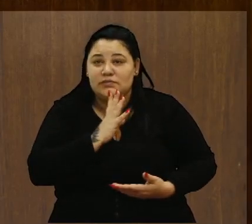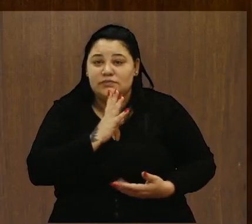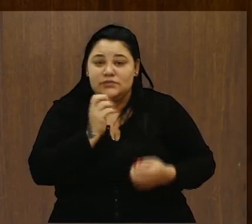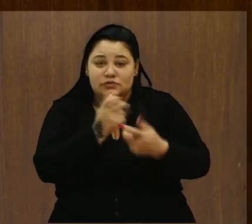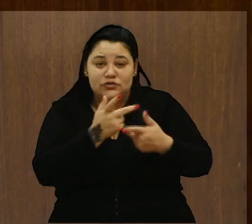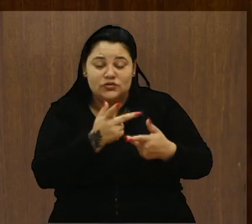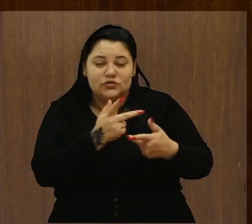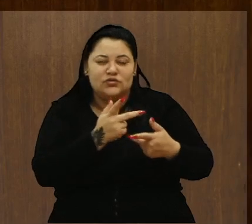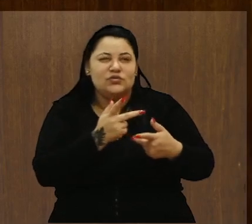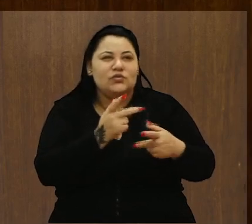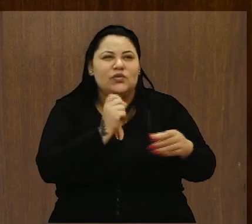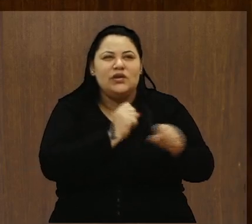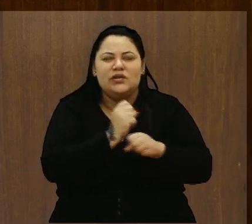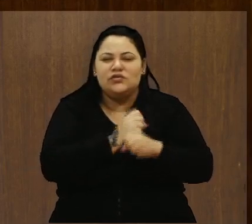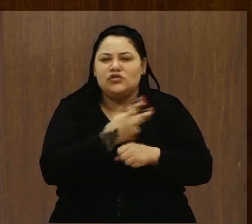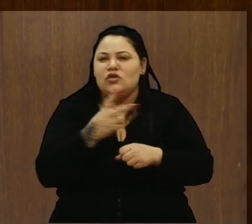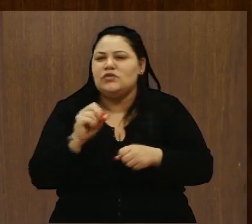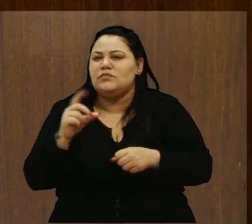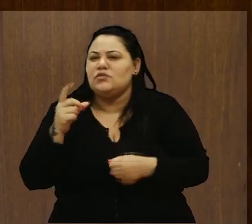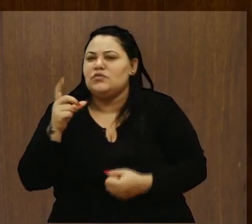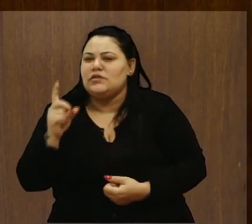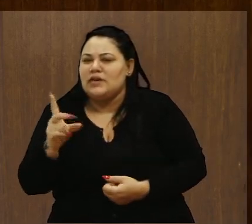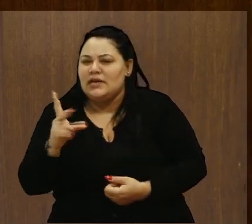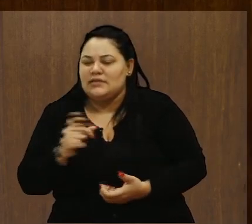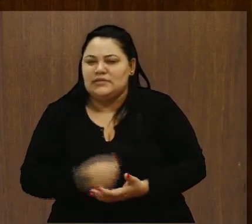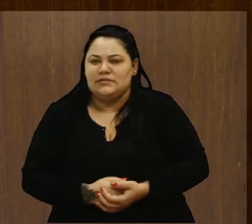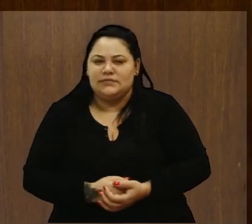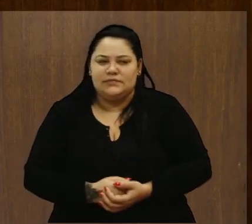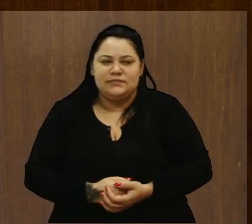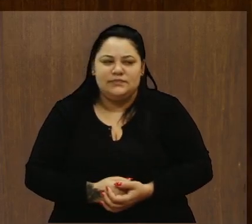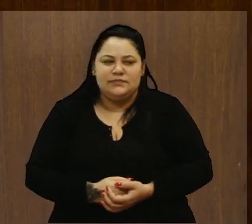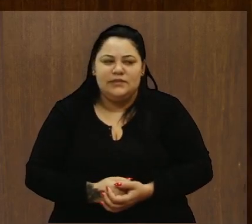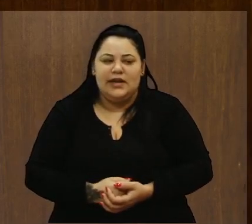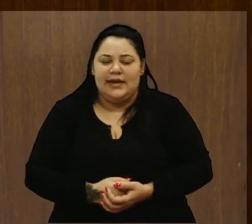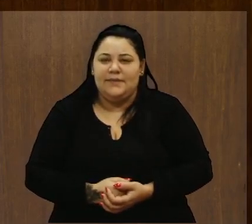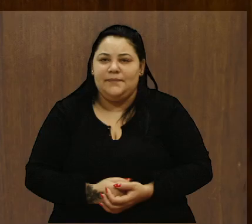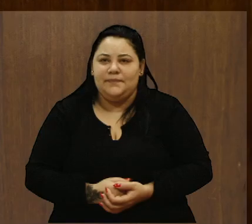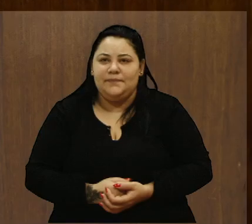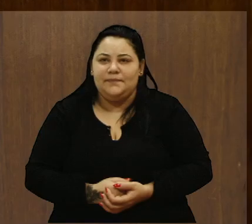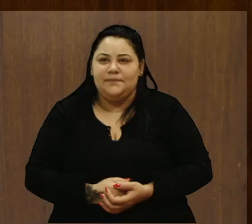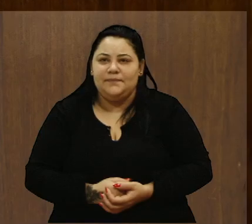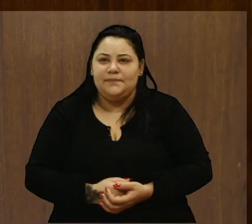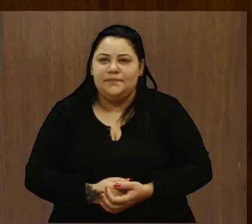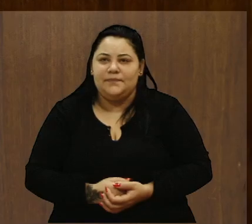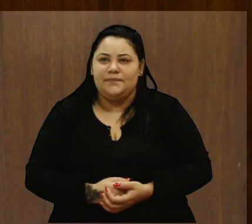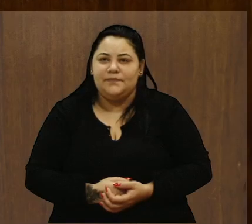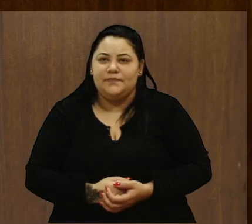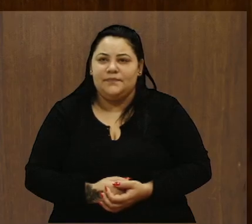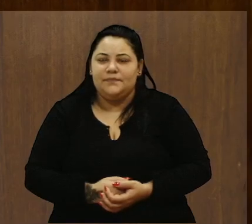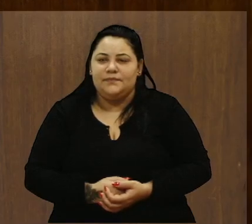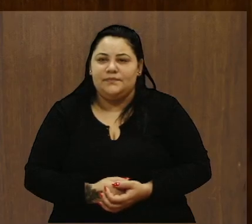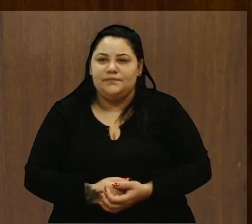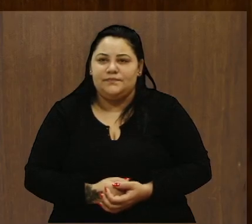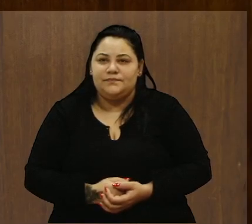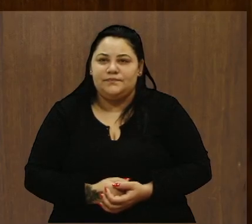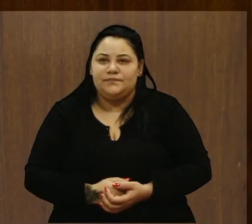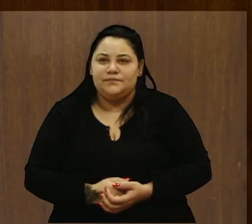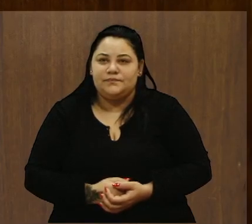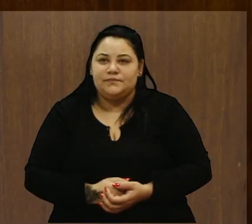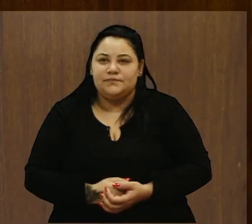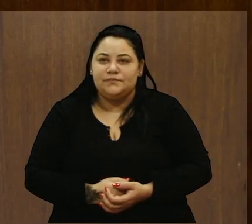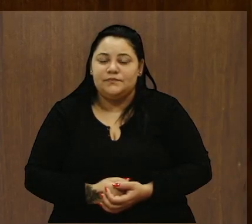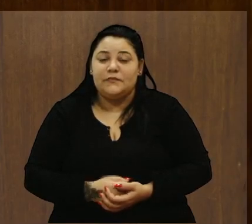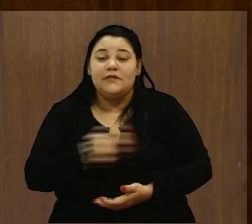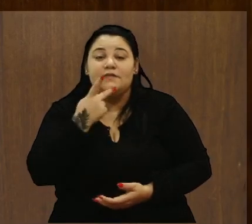de 2011, 2010, o senhor faria o vídeo igual, até um pouco mais atentado pelas suas posturas, e faria